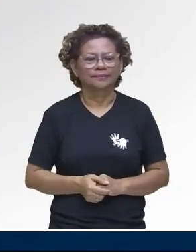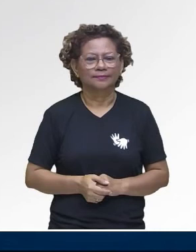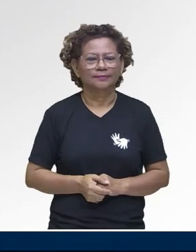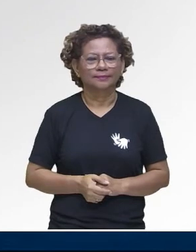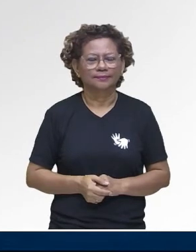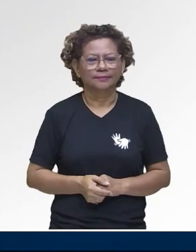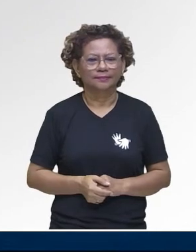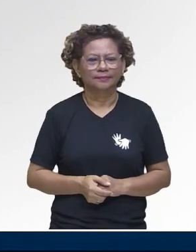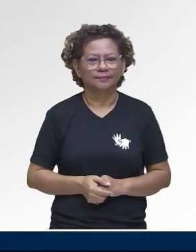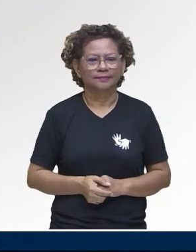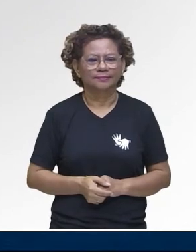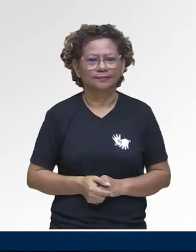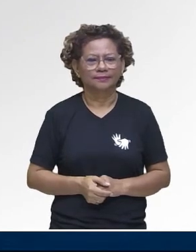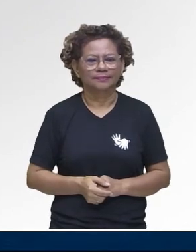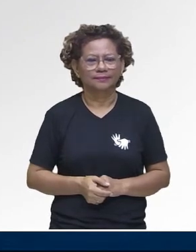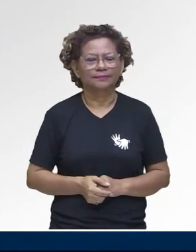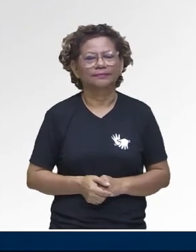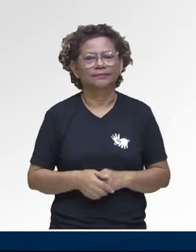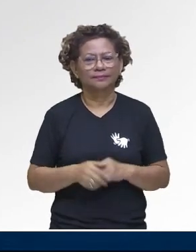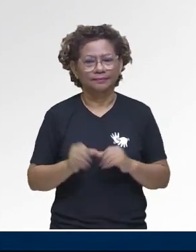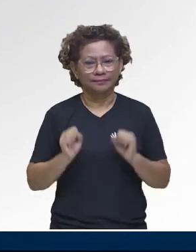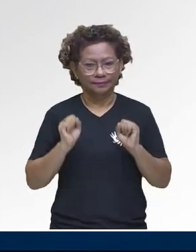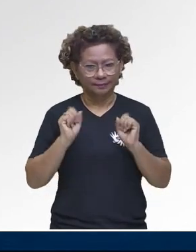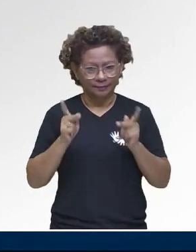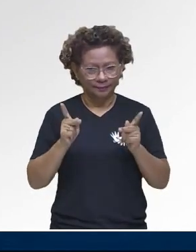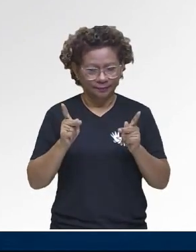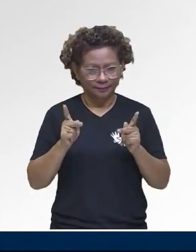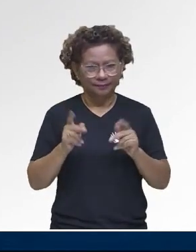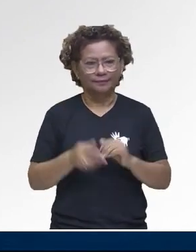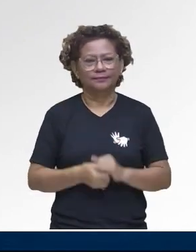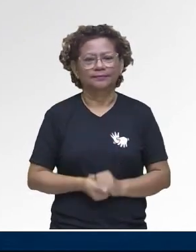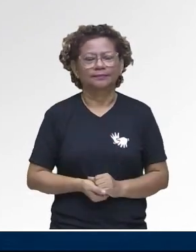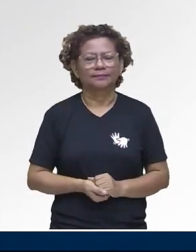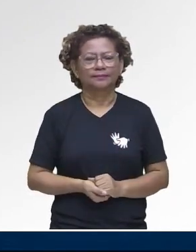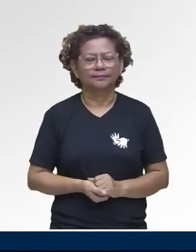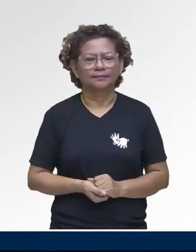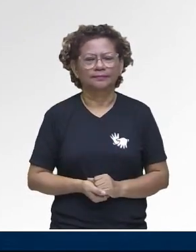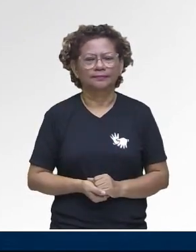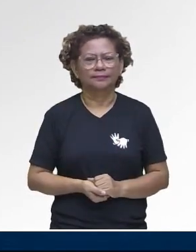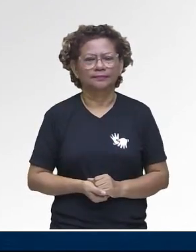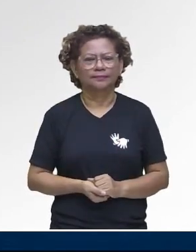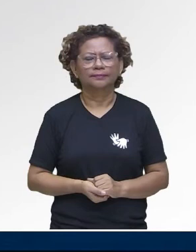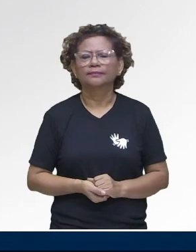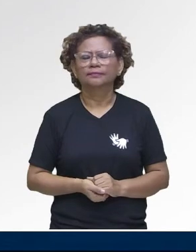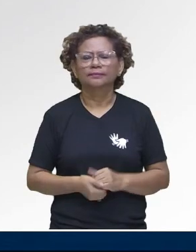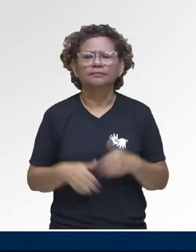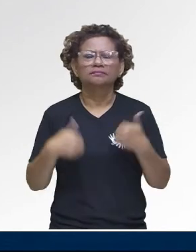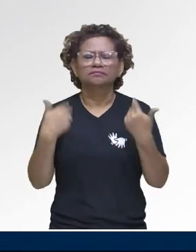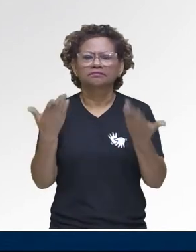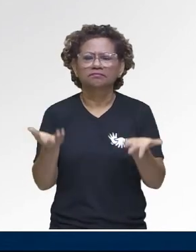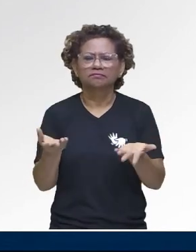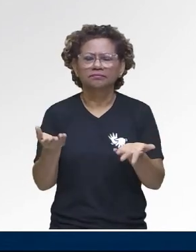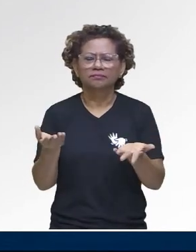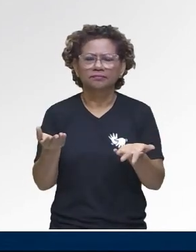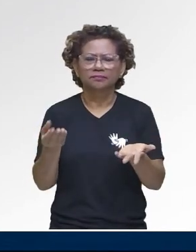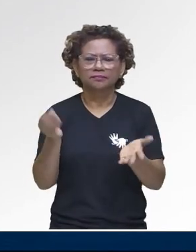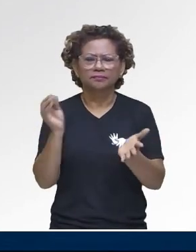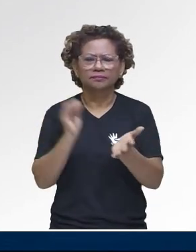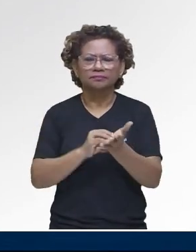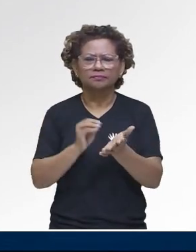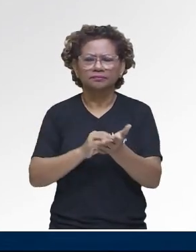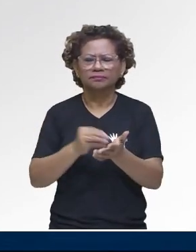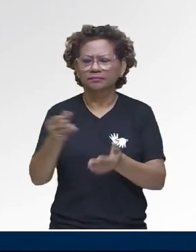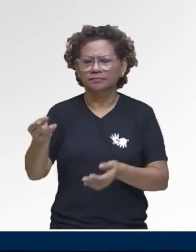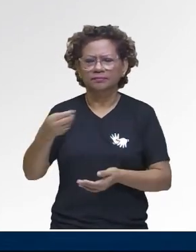né? R$100, ok? Muito bem. Quantos reais ele recebeu de troco? Então, nós vamos fazer uma operação